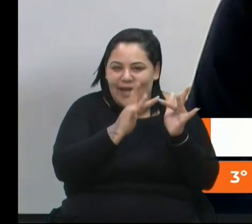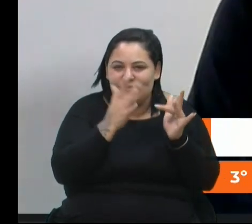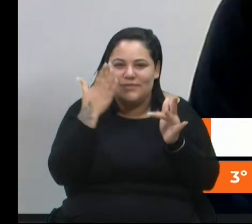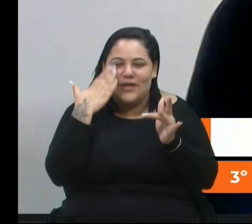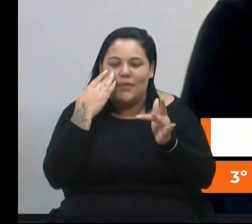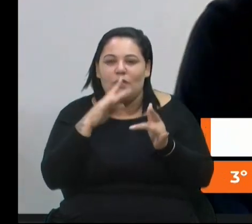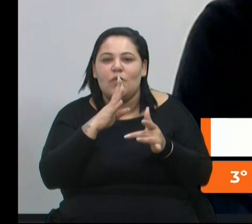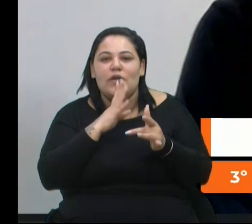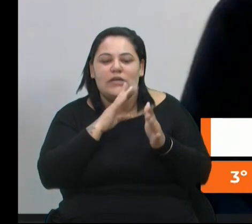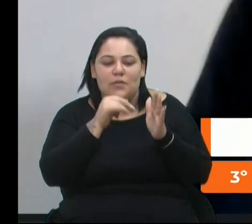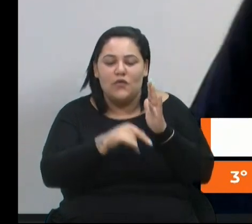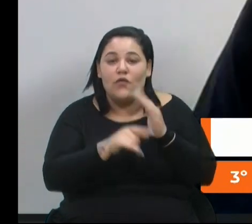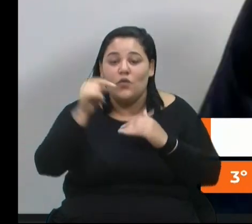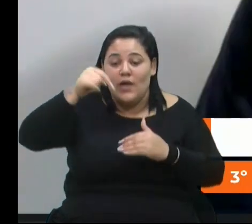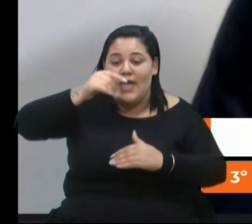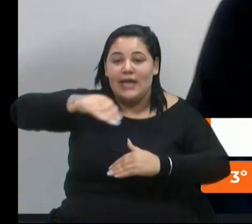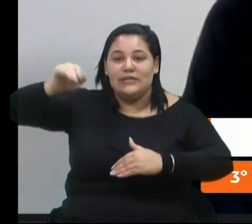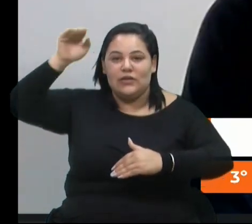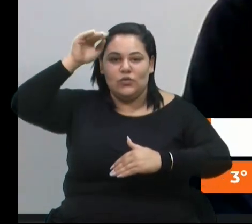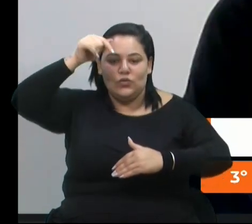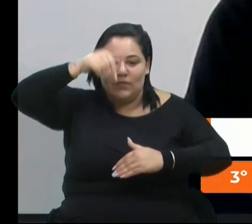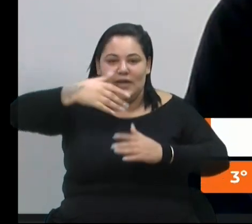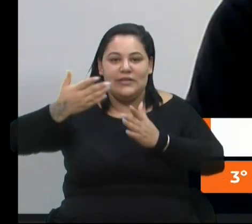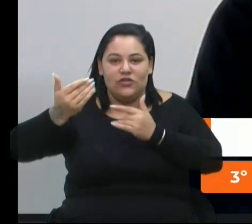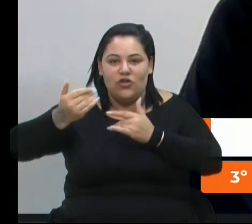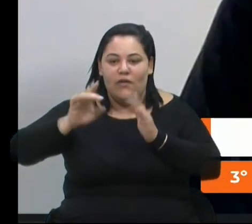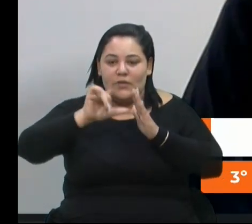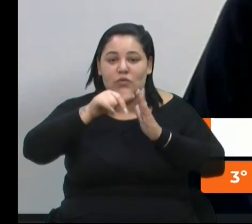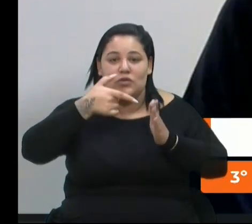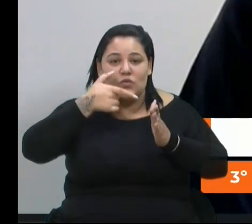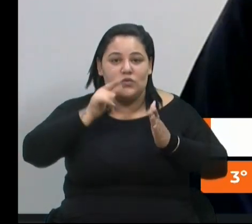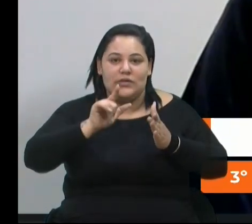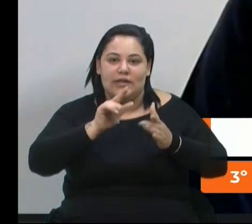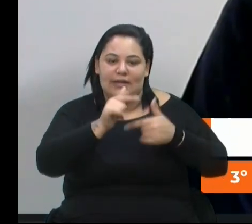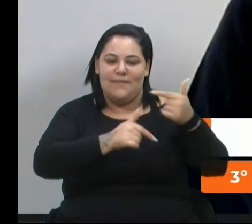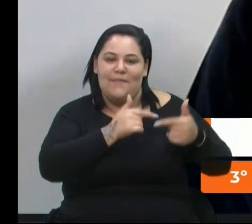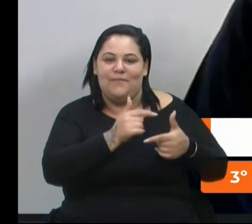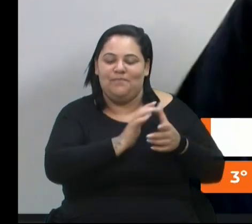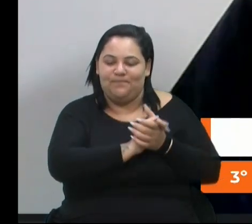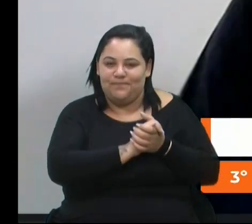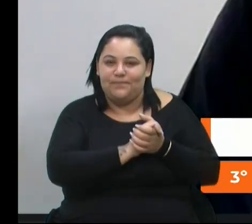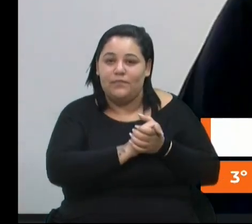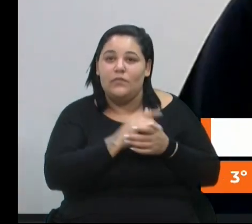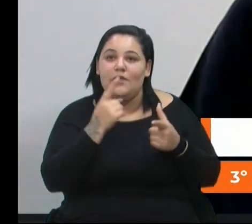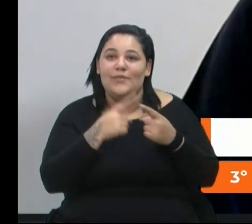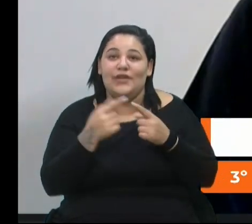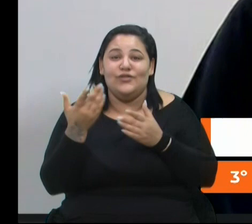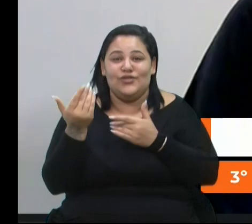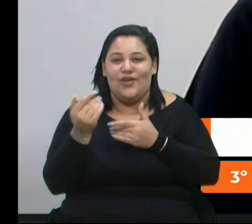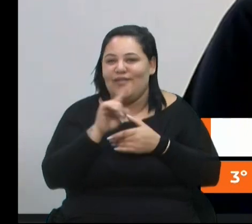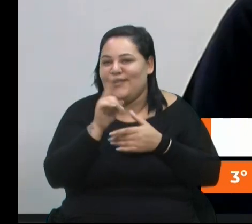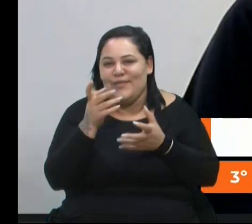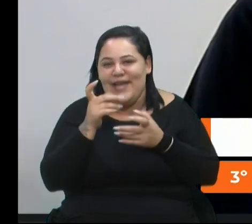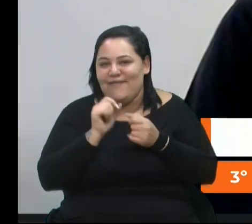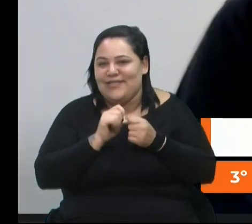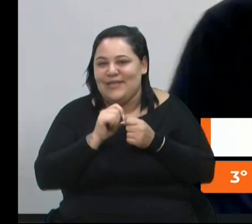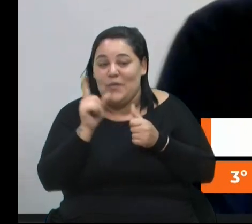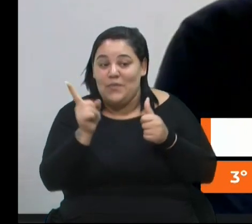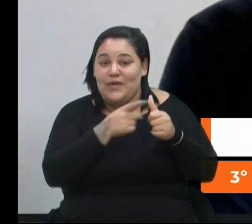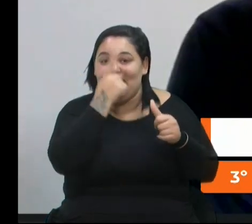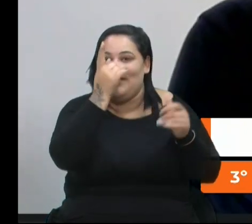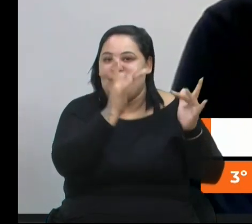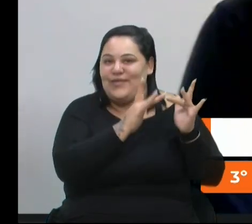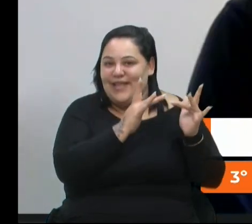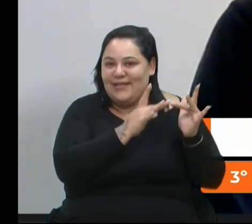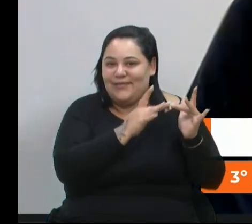com esse adulto para que esse jovem possa depois acessar. Porque o jovem, normalmente, ele não quer fazer esse primeiro contato com um desconhecido. Ele prefere